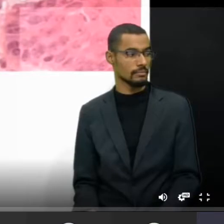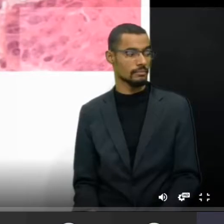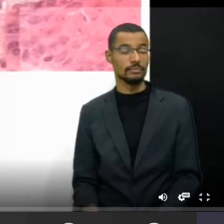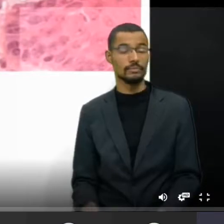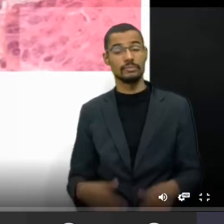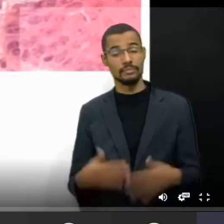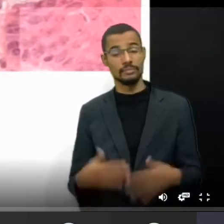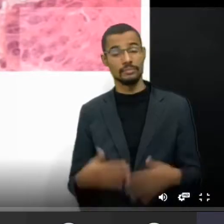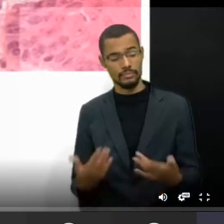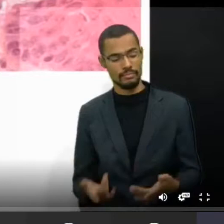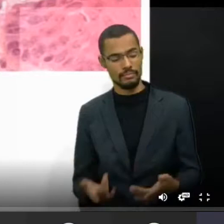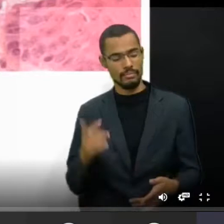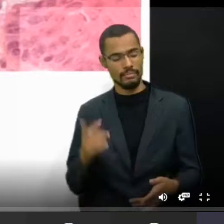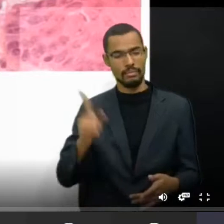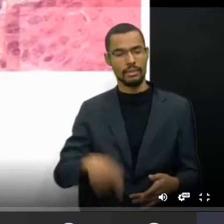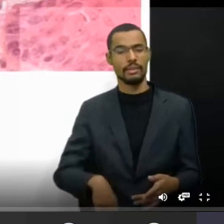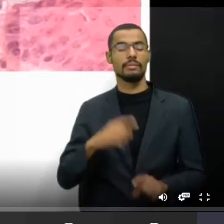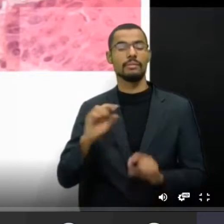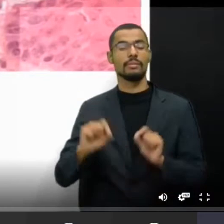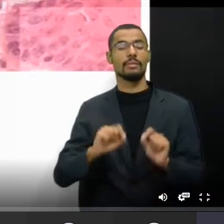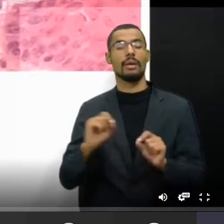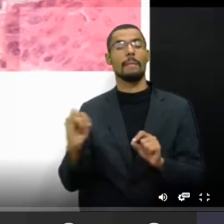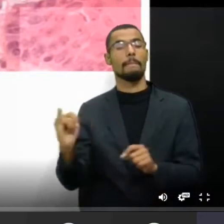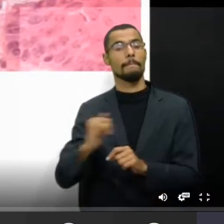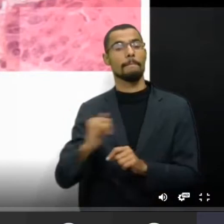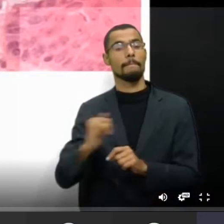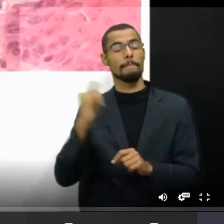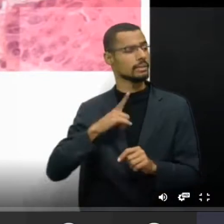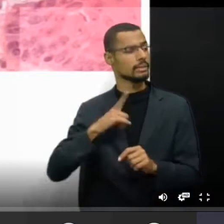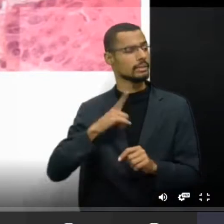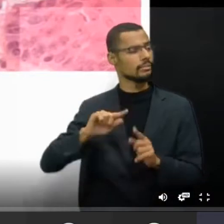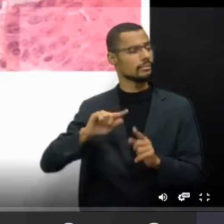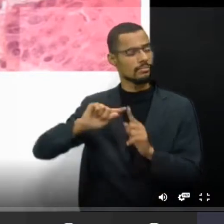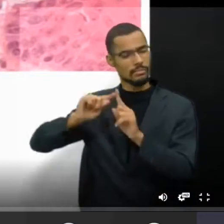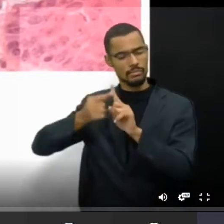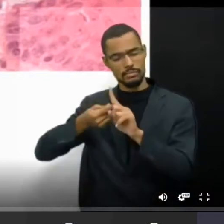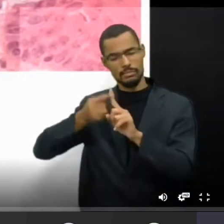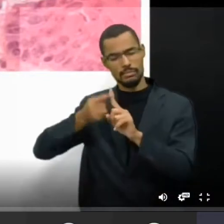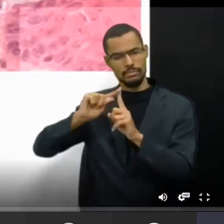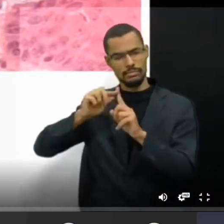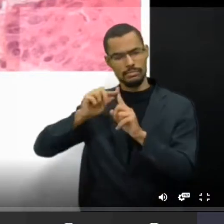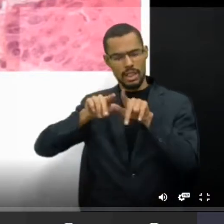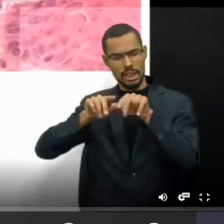Que são essas regiões, então, na lateral